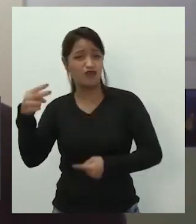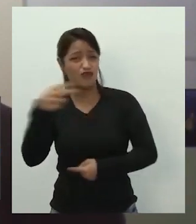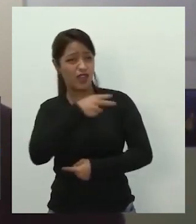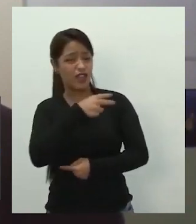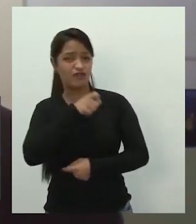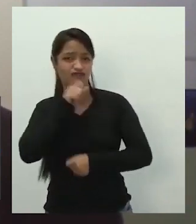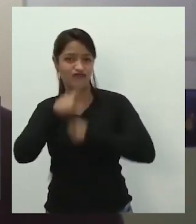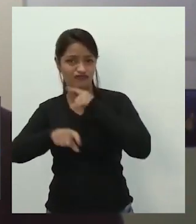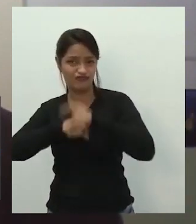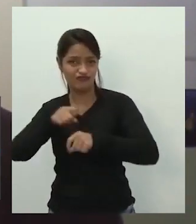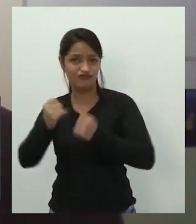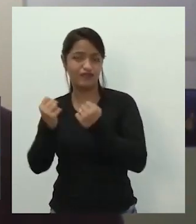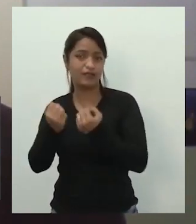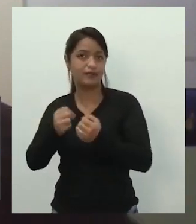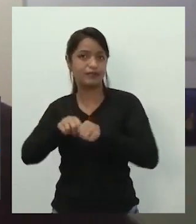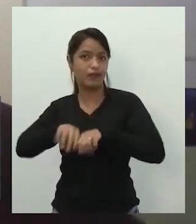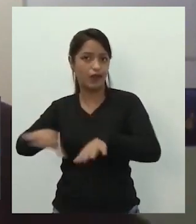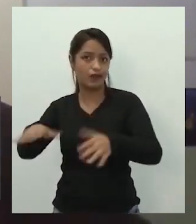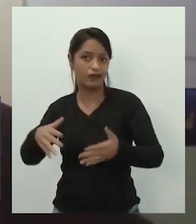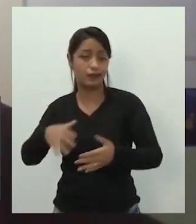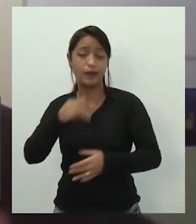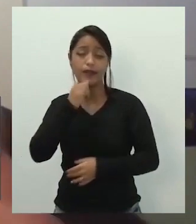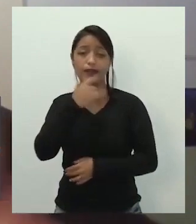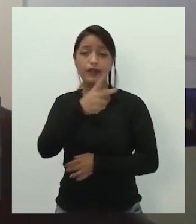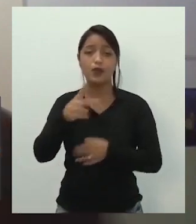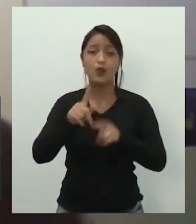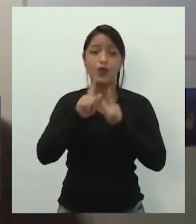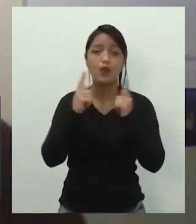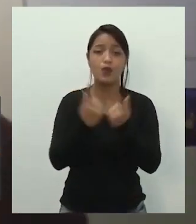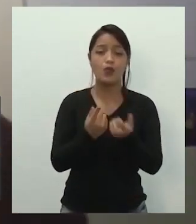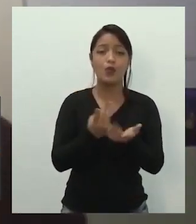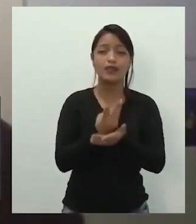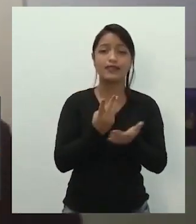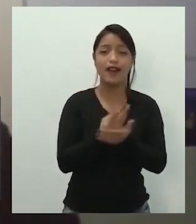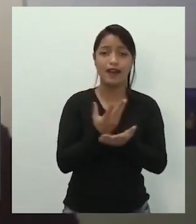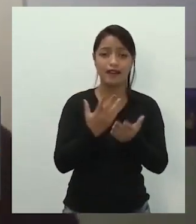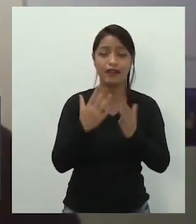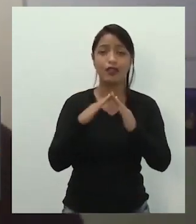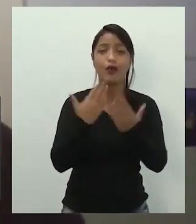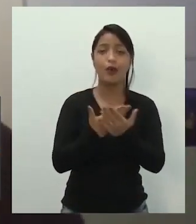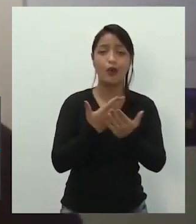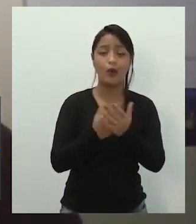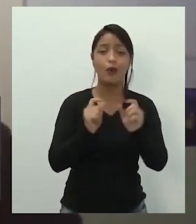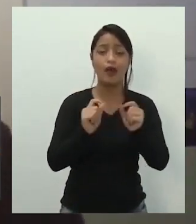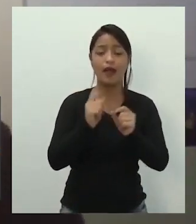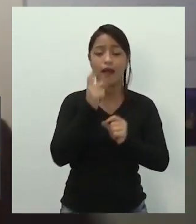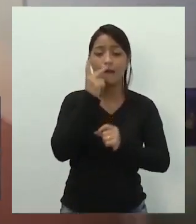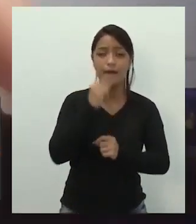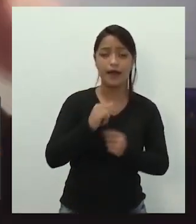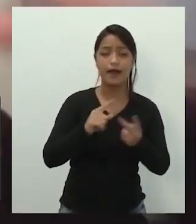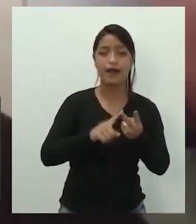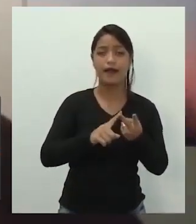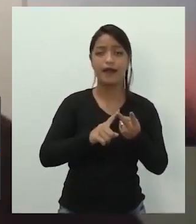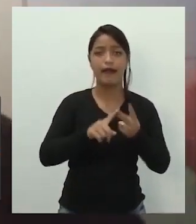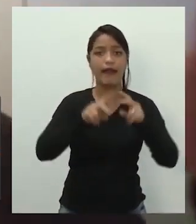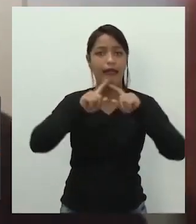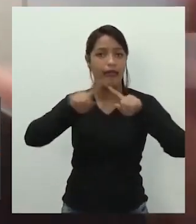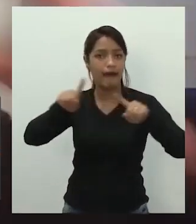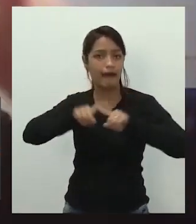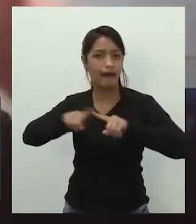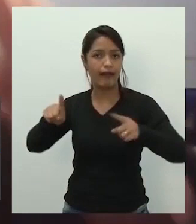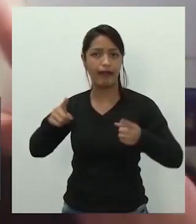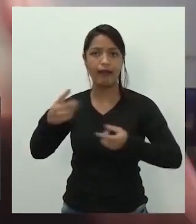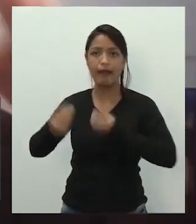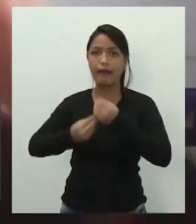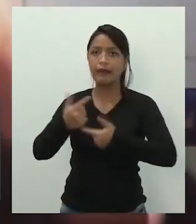WhatsApp da sua escola, você recebe aí, vira que vira, mensagem de pais gritando, reclamando